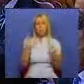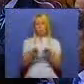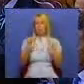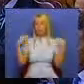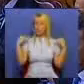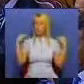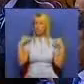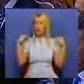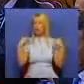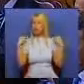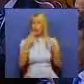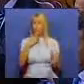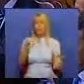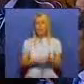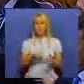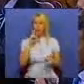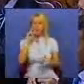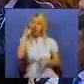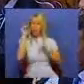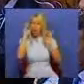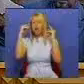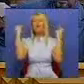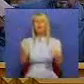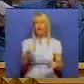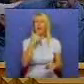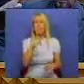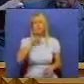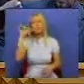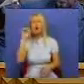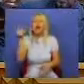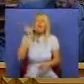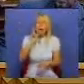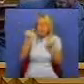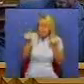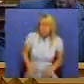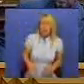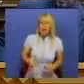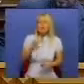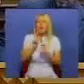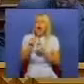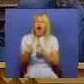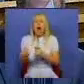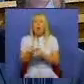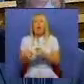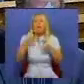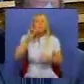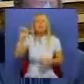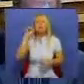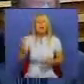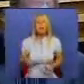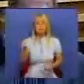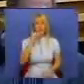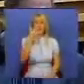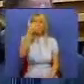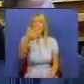Disse que, ainda agora, que não estava definido o prazo de concessão. 27 de setembro, 27